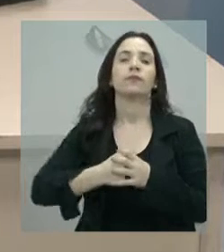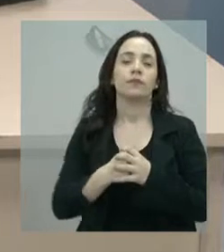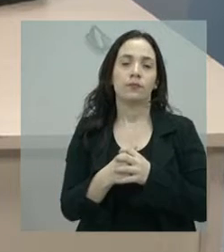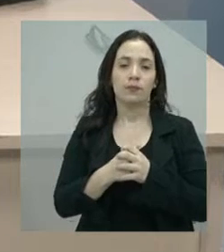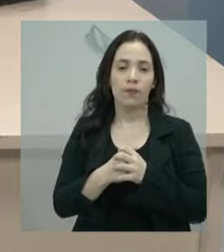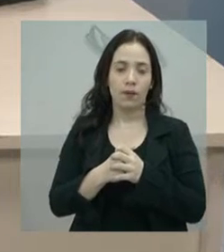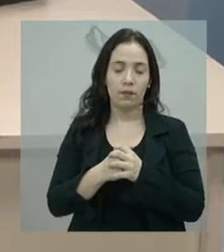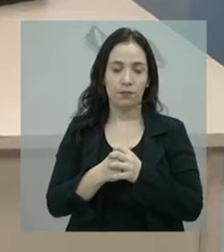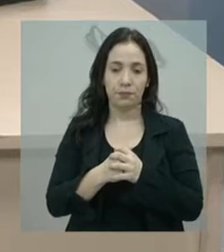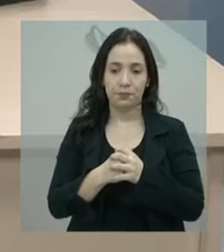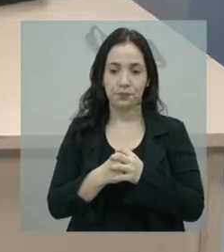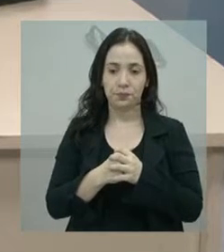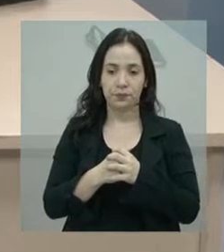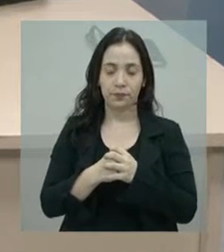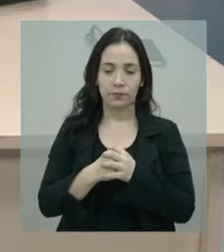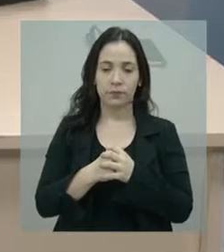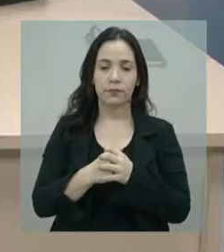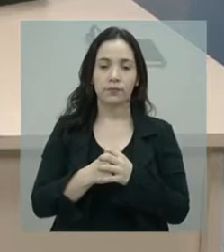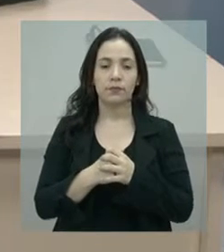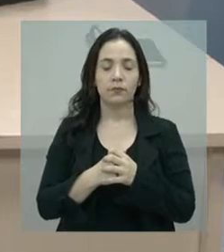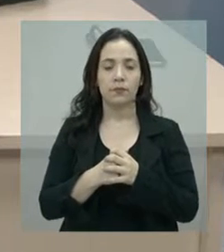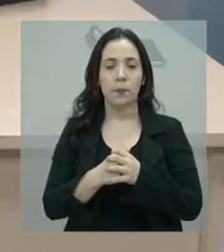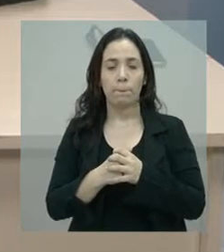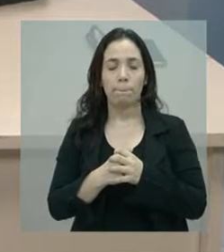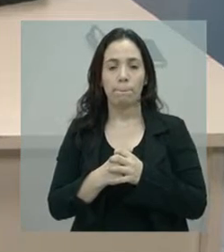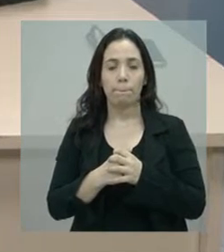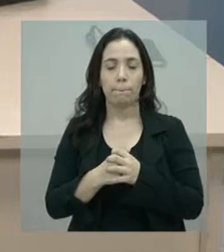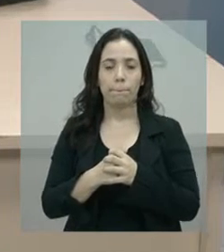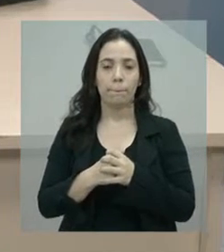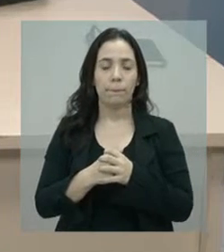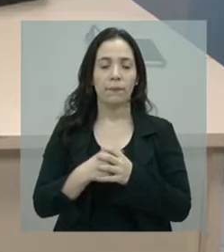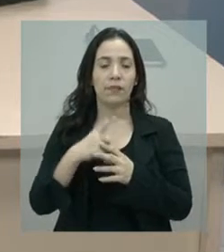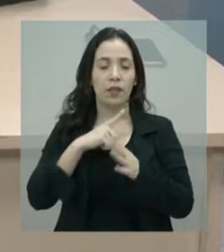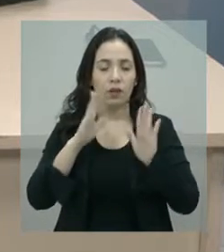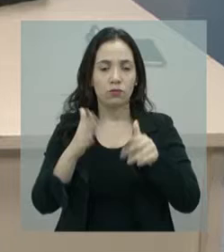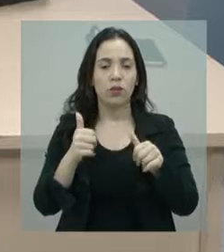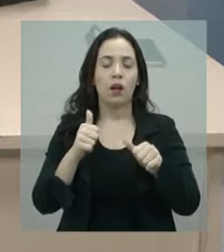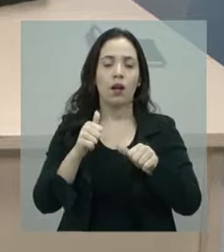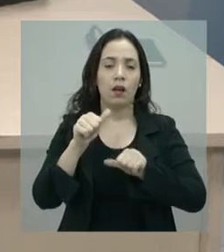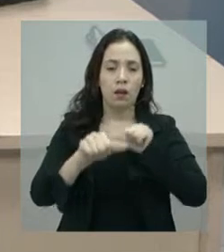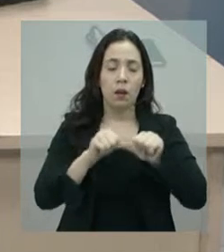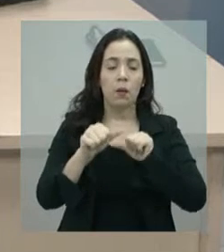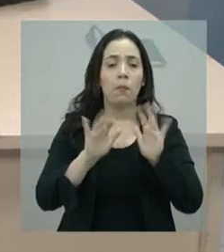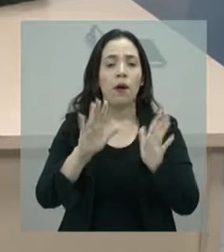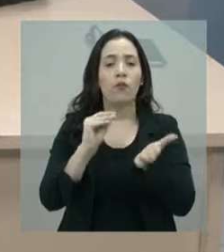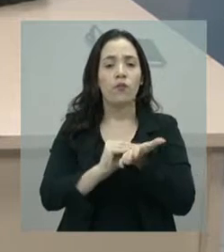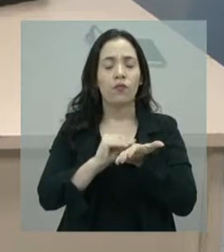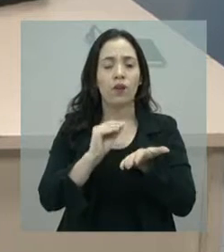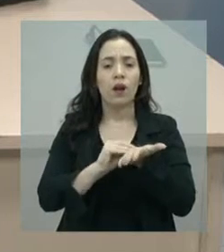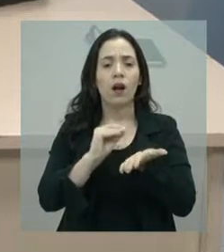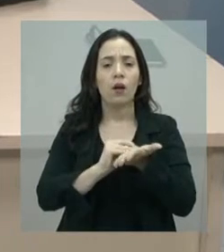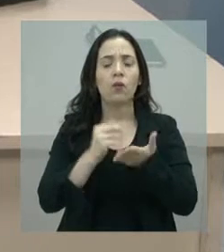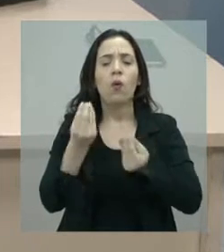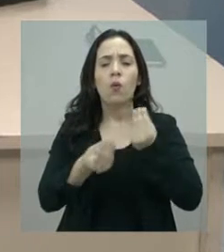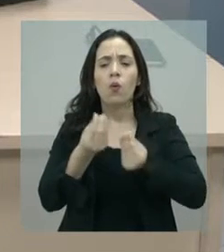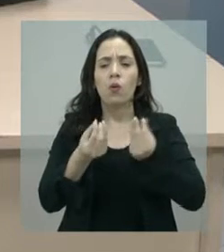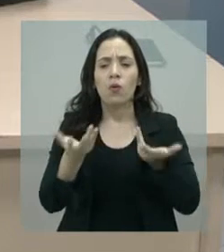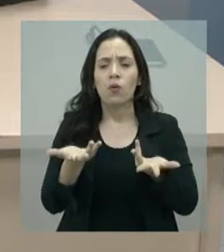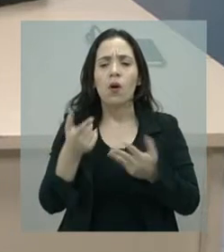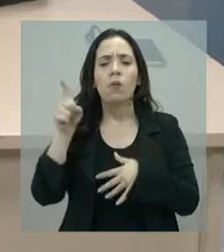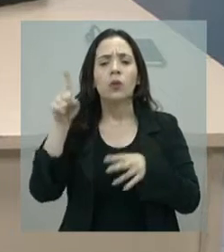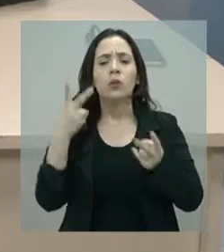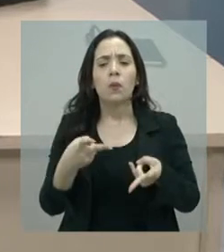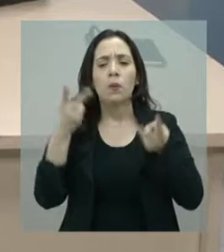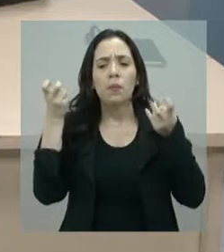E as reformas vão andando. Veio da Previdência, veio a tributária, veio do Pacto Federativo e nada desse... E como é que o senhor